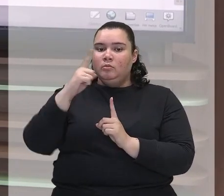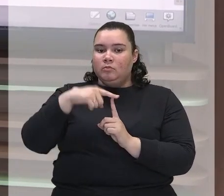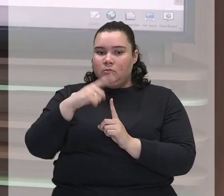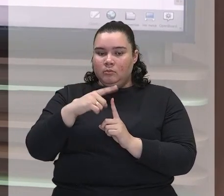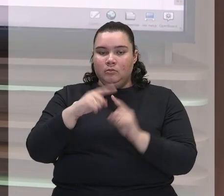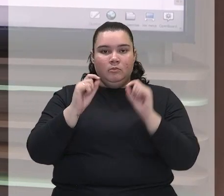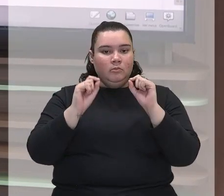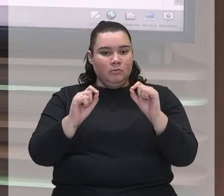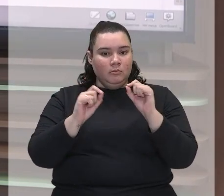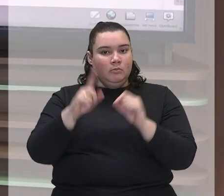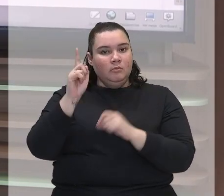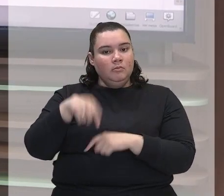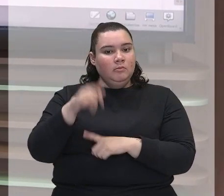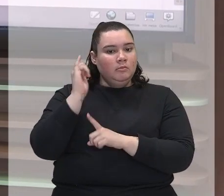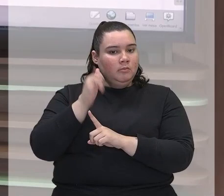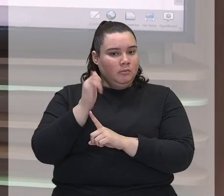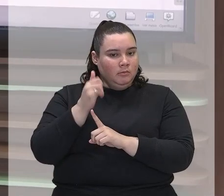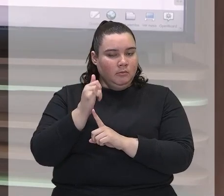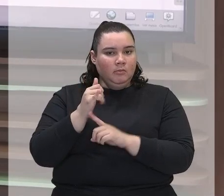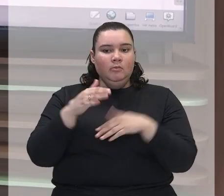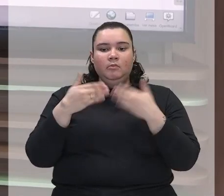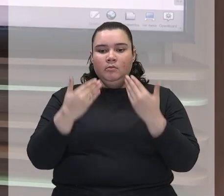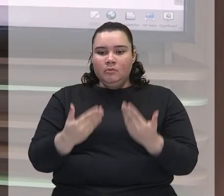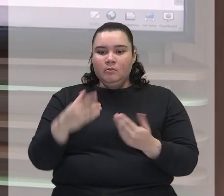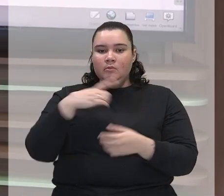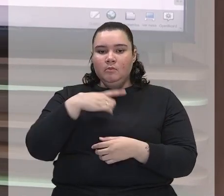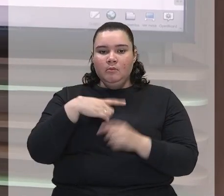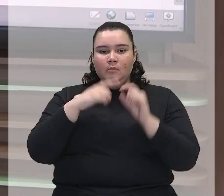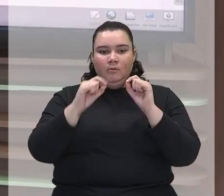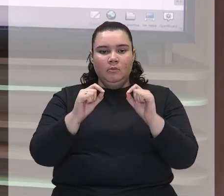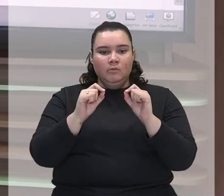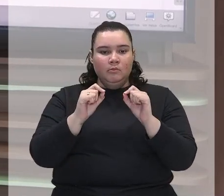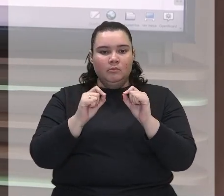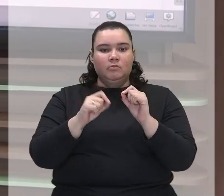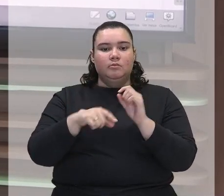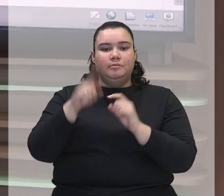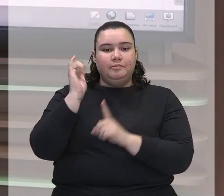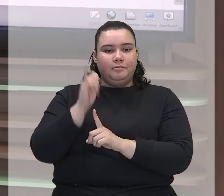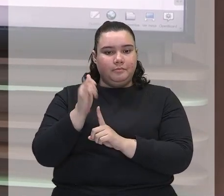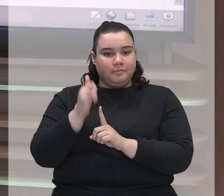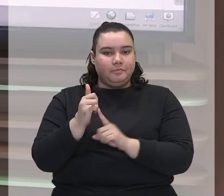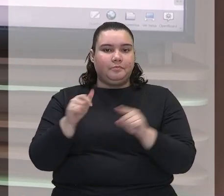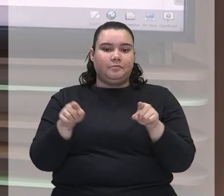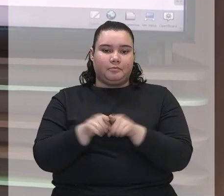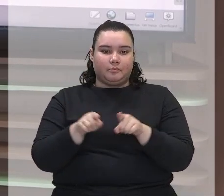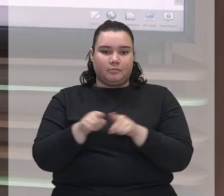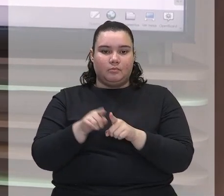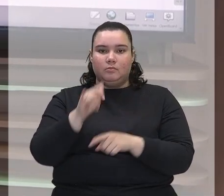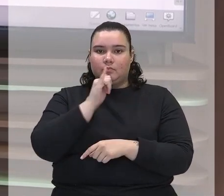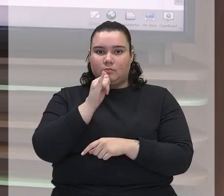que é a sequência narrativa. Então, aqui, eu tenho uma narração e eu tenho o